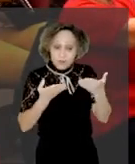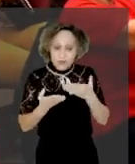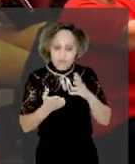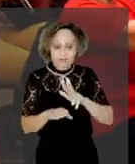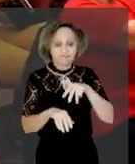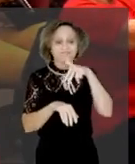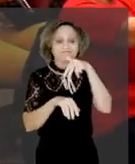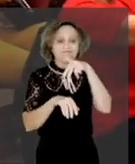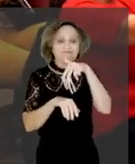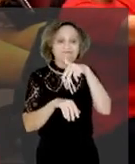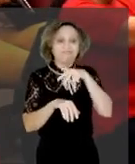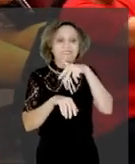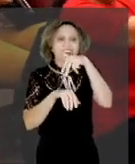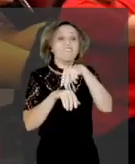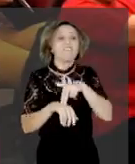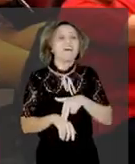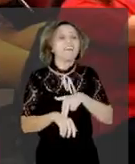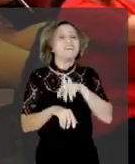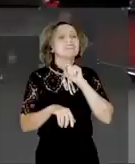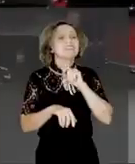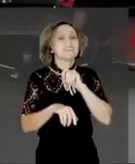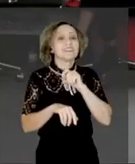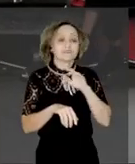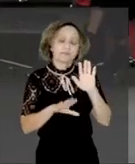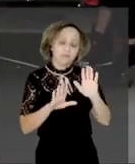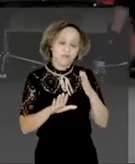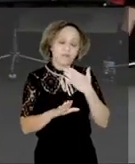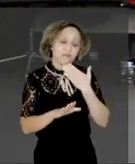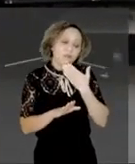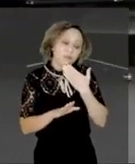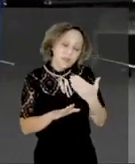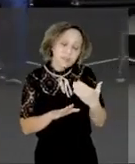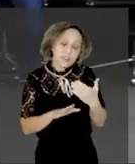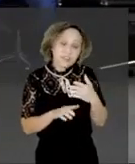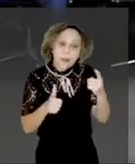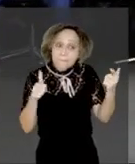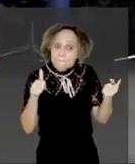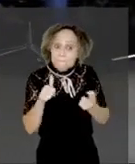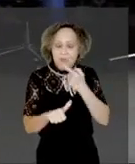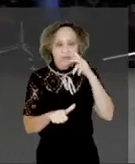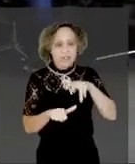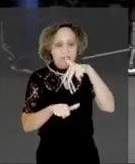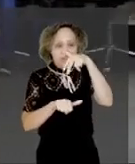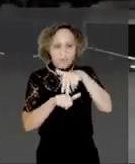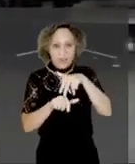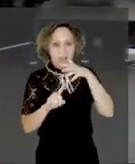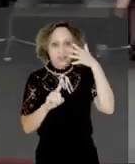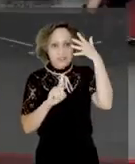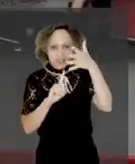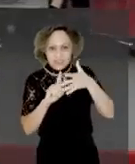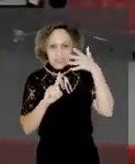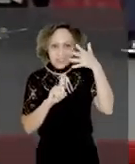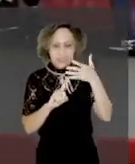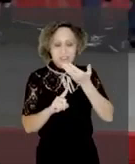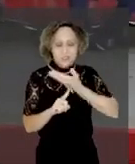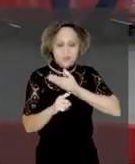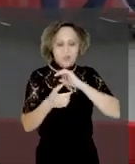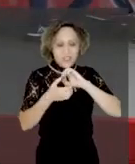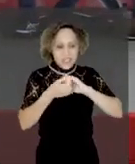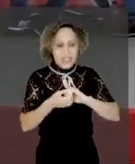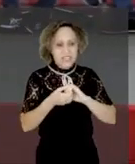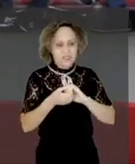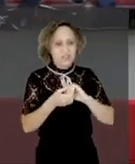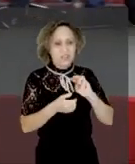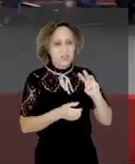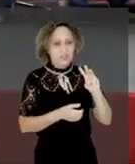Não. Vou fazer igual a gente faz no caminhão, né? Fica andando para lá e para cá, né, Lu? Boa noite a todos, boa noite